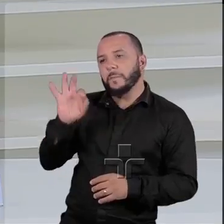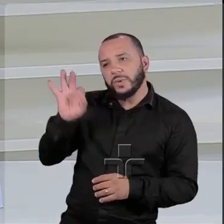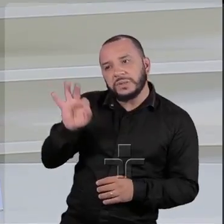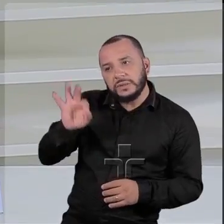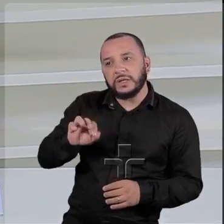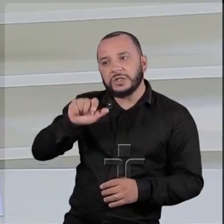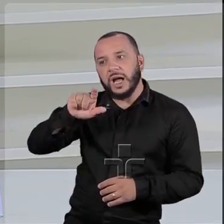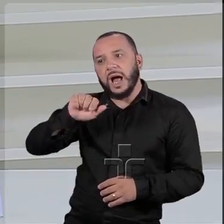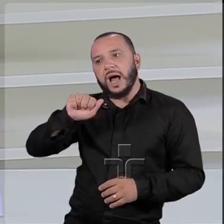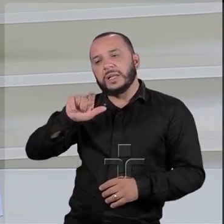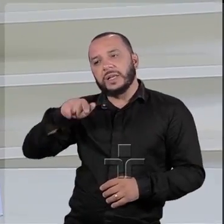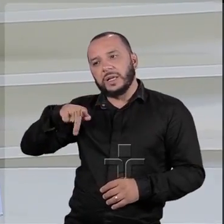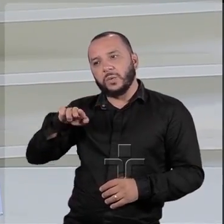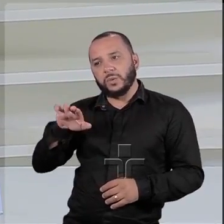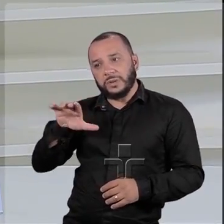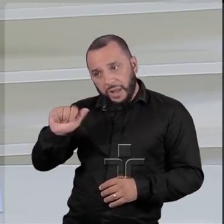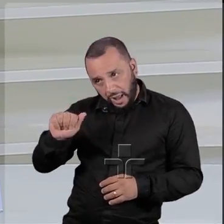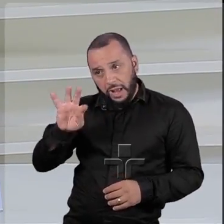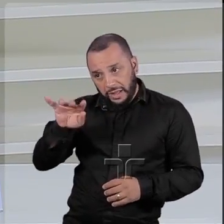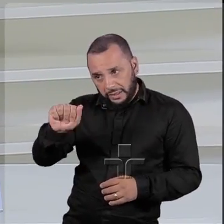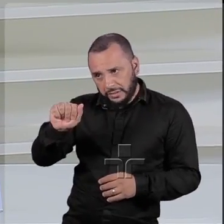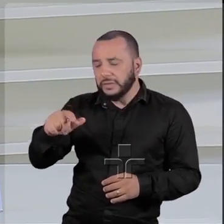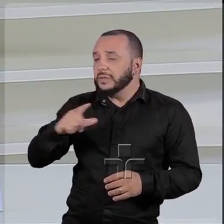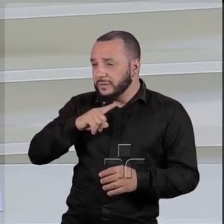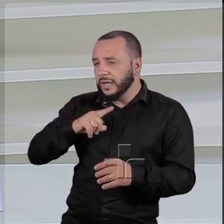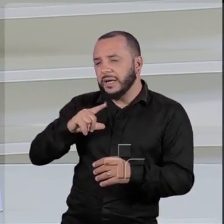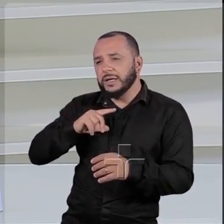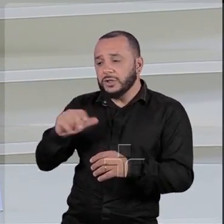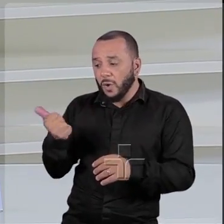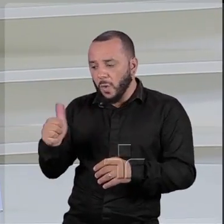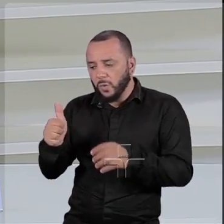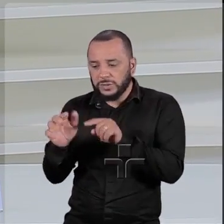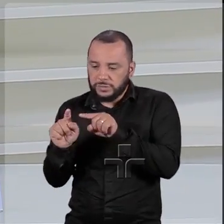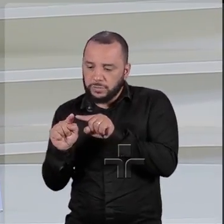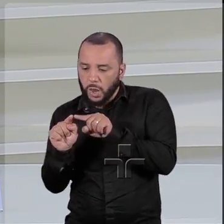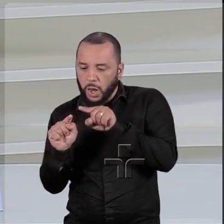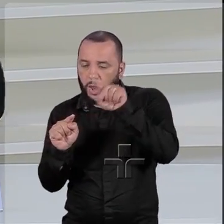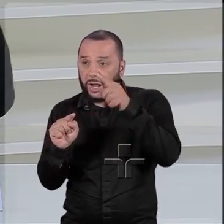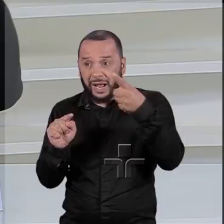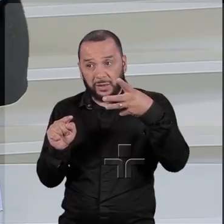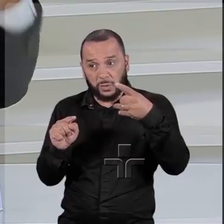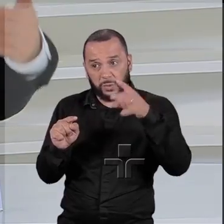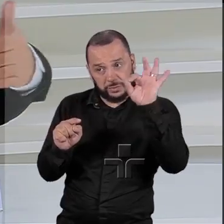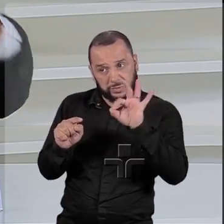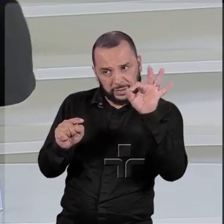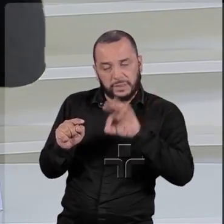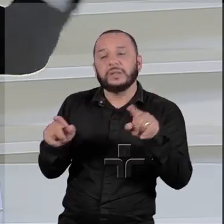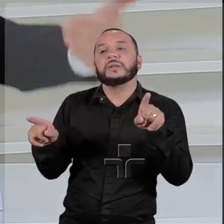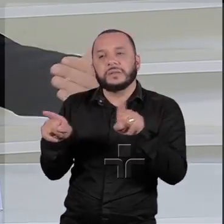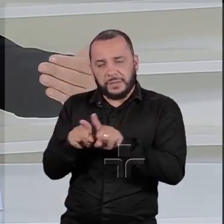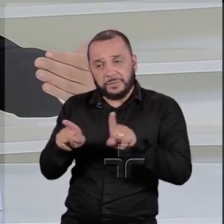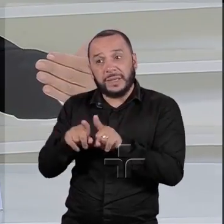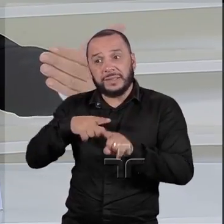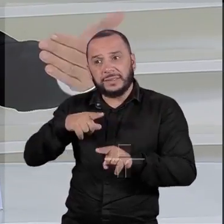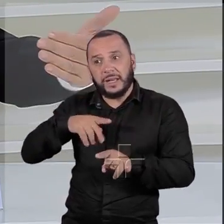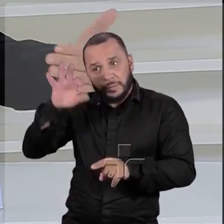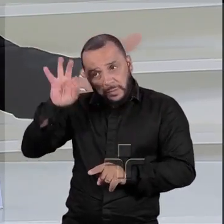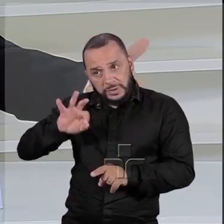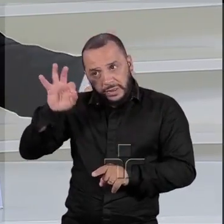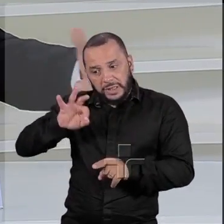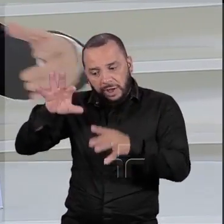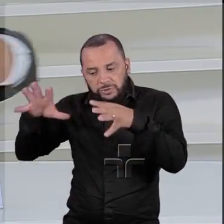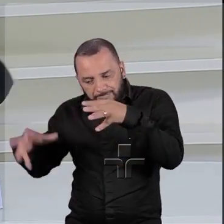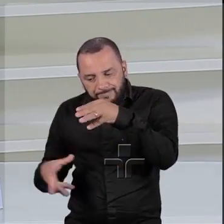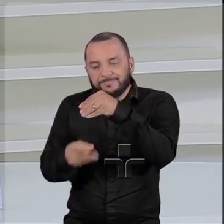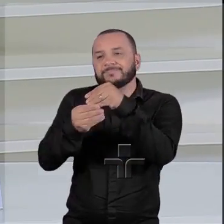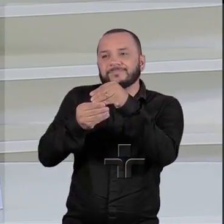a proposta é o aumento de alíquota básica de 11 para 14, mais a constituição de uma alíquota suplementar,